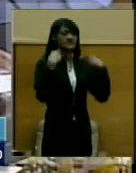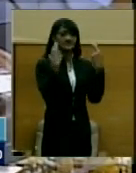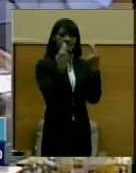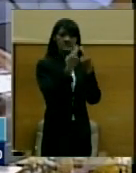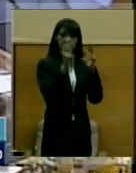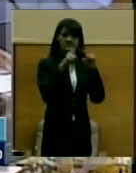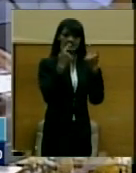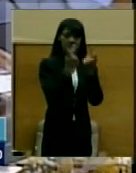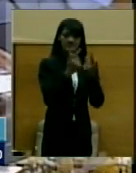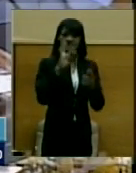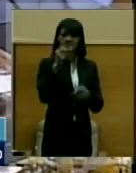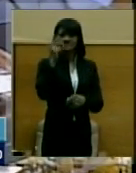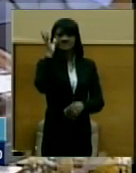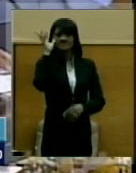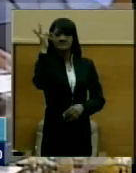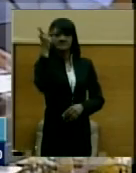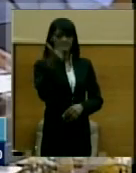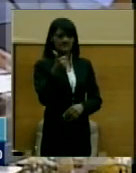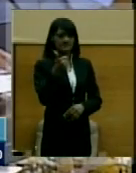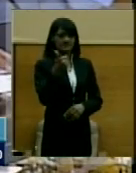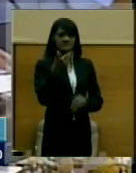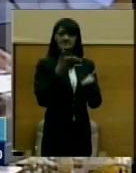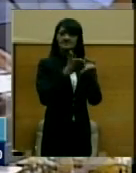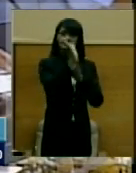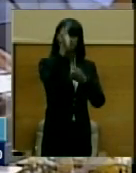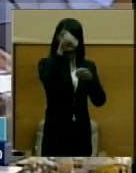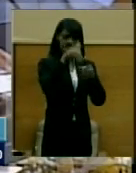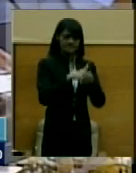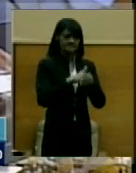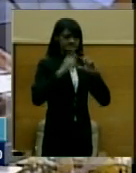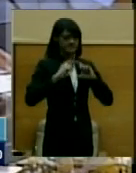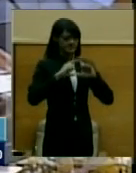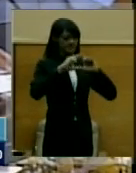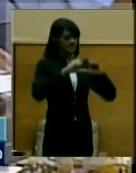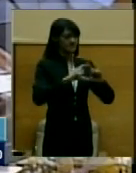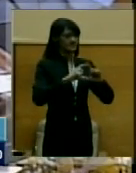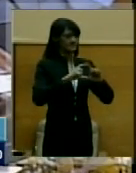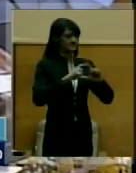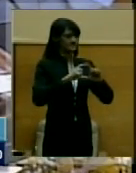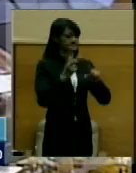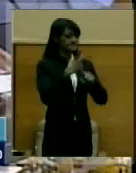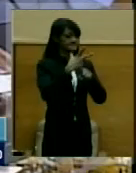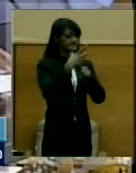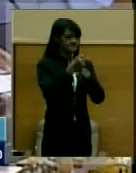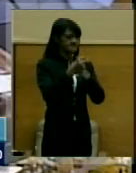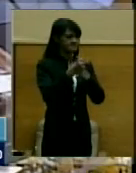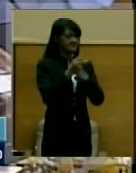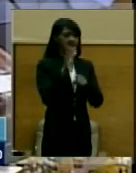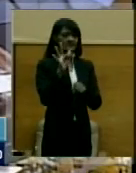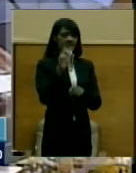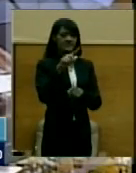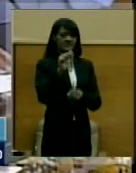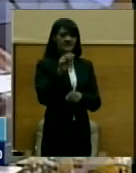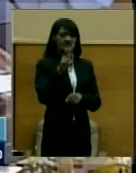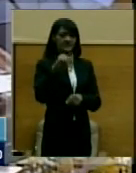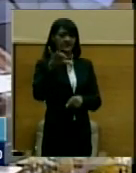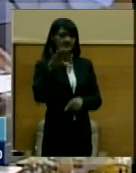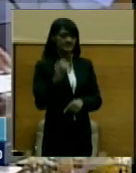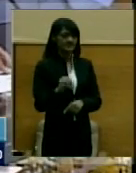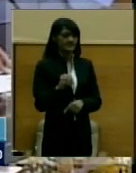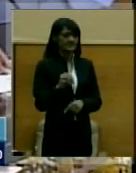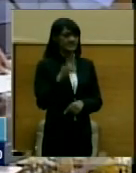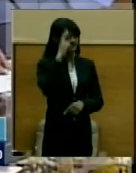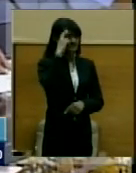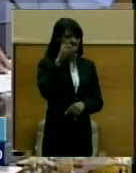extraordinária, decidem, por unanimidade, aprovar a concessão de Medalha do Mérito da Superação Flávio Primo ao senhor